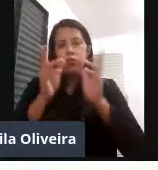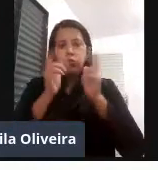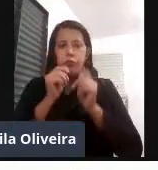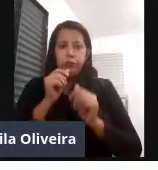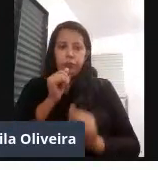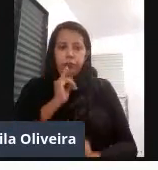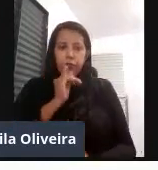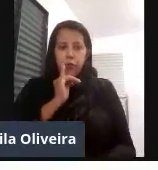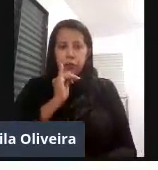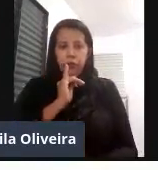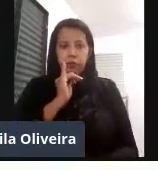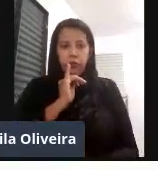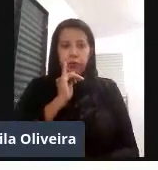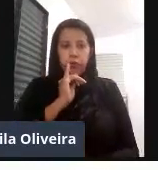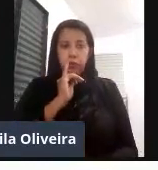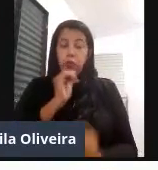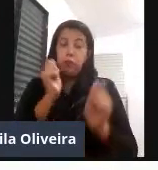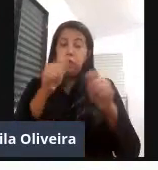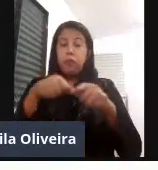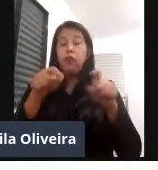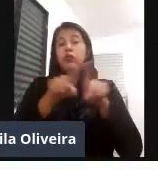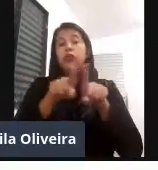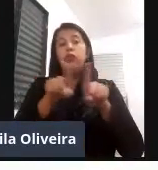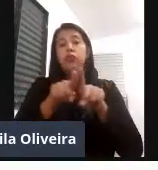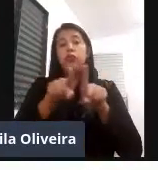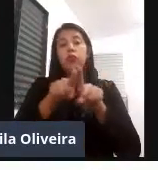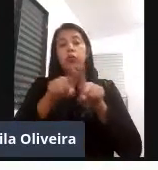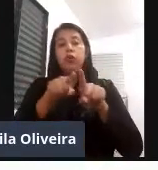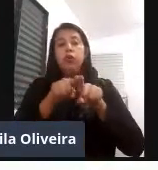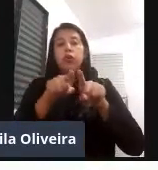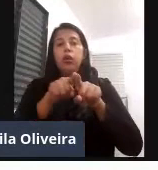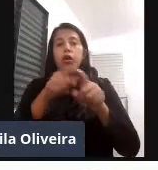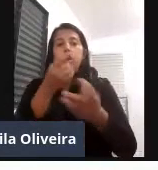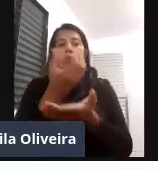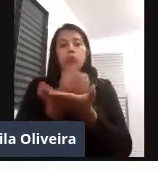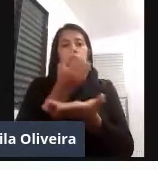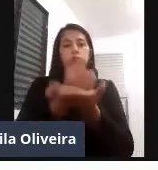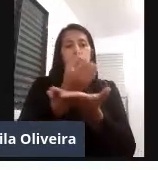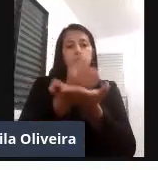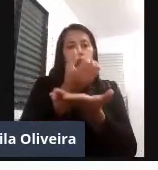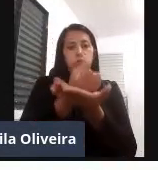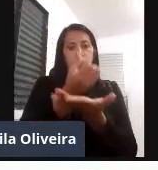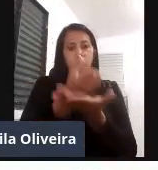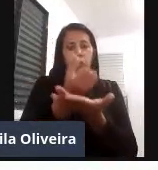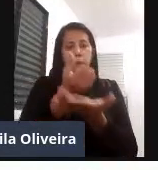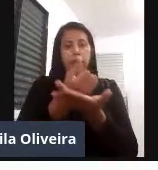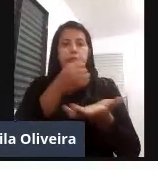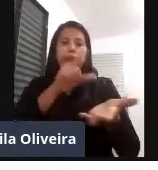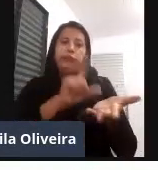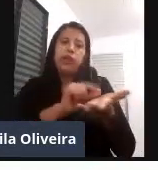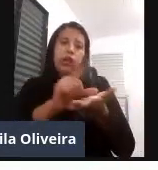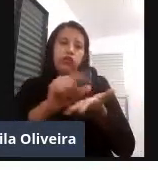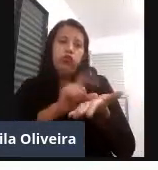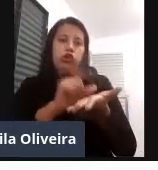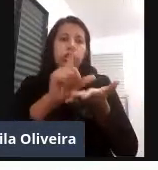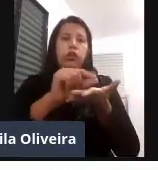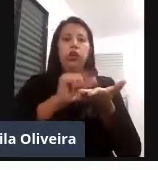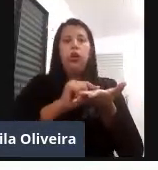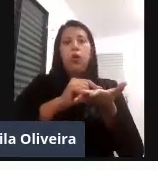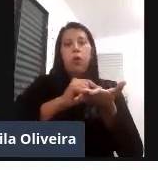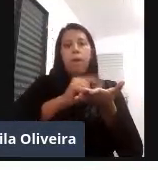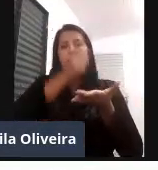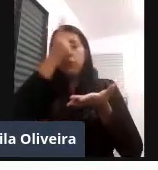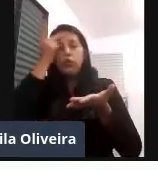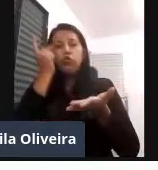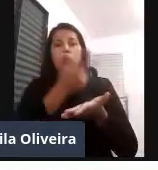artigos científicos, materiais que foram produzidos por cientistas, por pesquisadores e que foram avaliados por